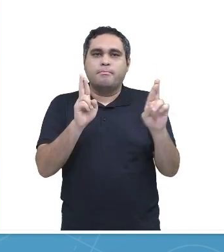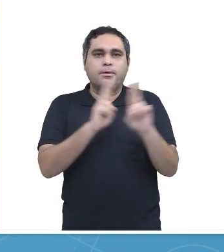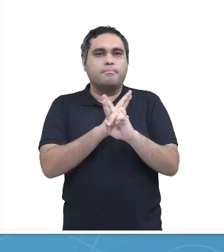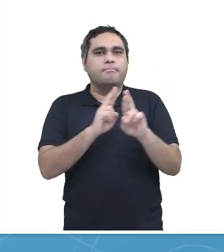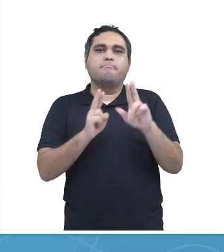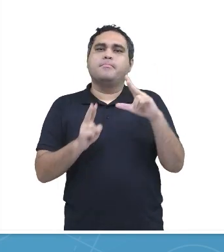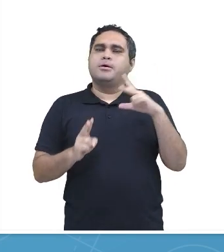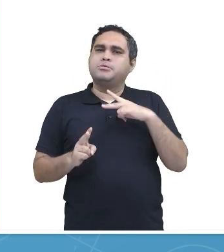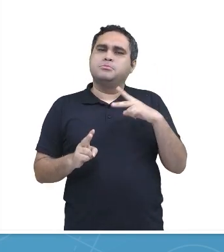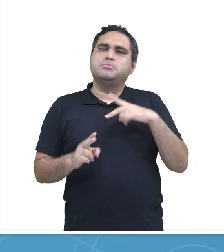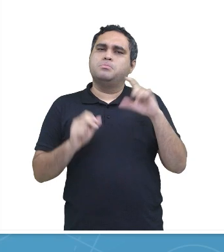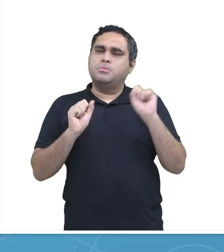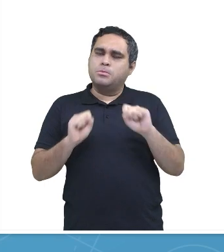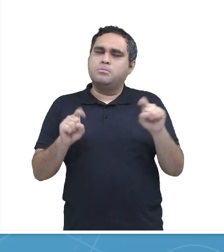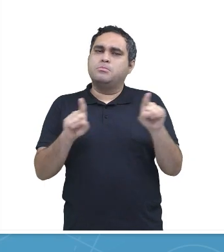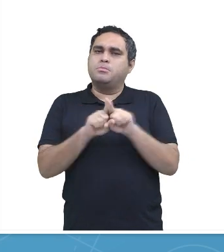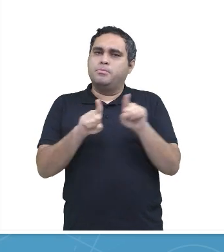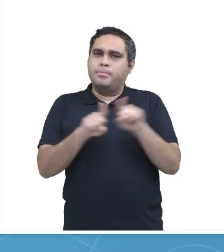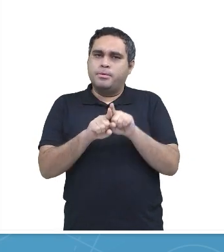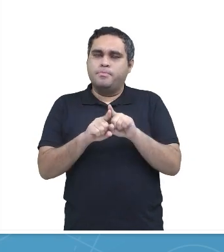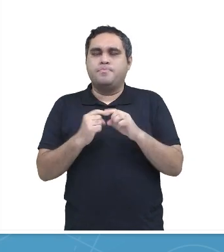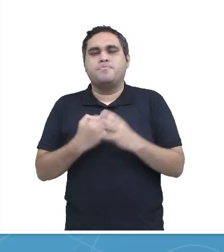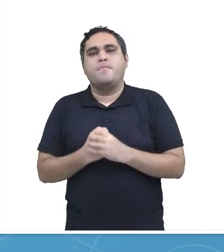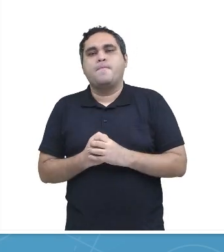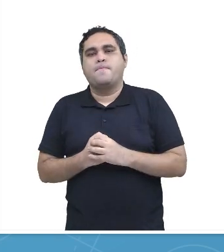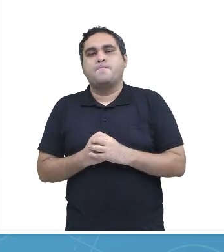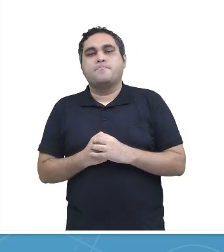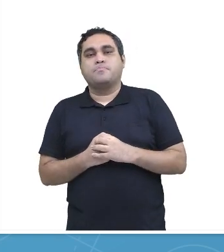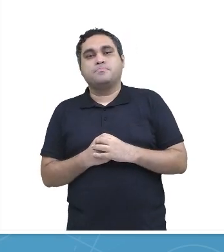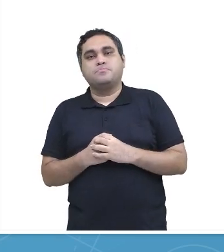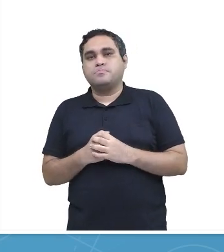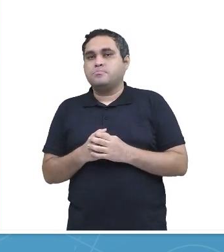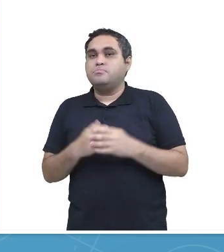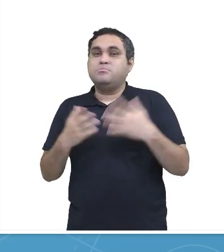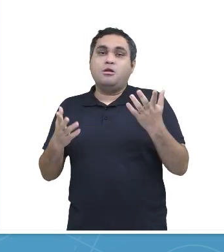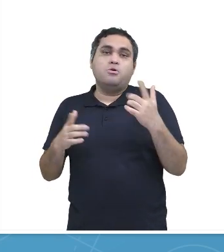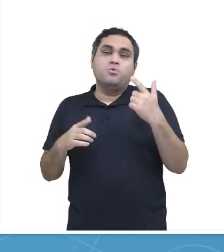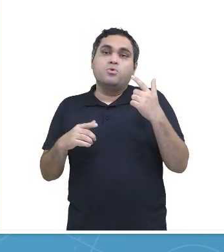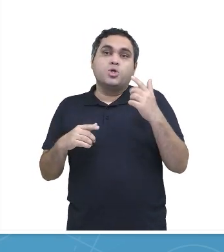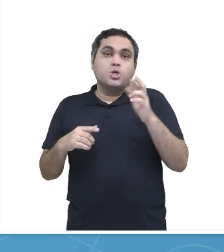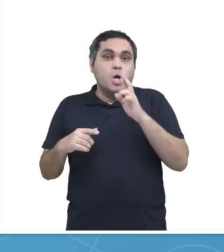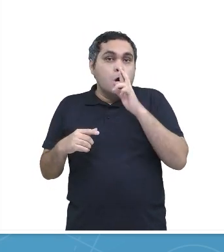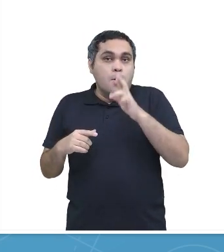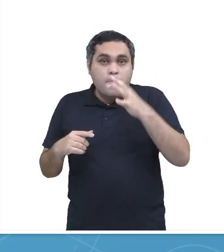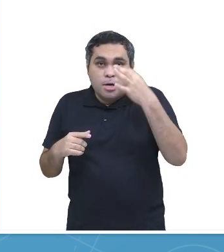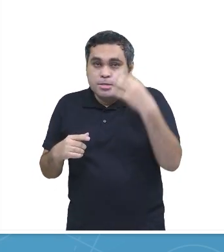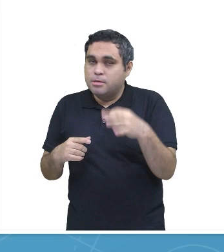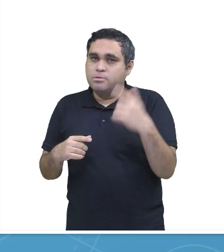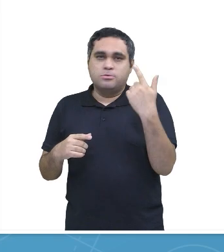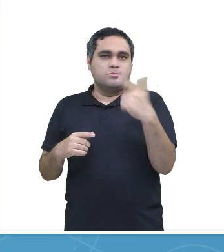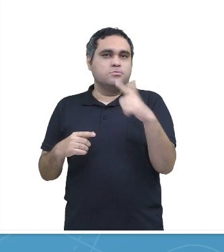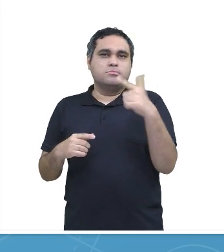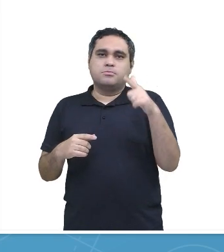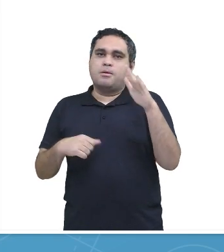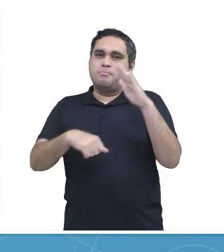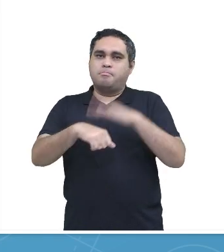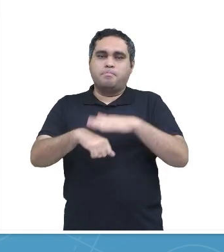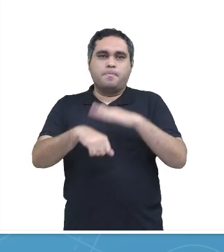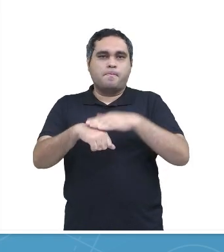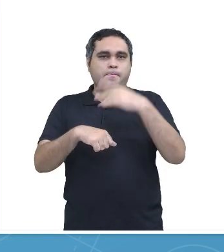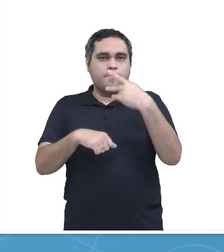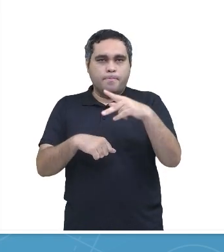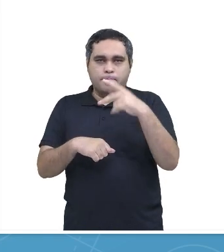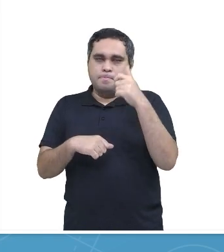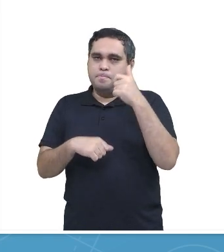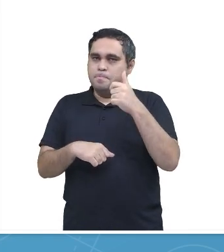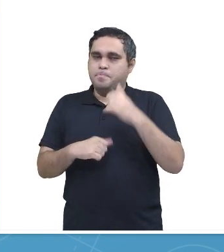e sanar possíveis dúvidas, certo? Então não tem assim uma resposta de certo e errado para